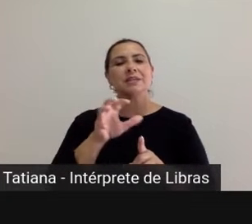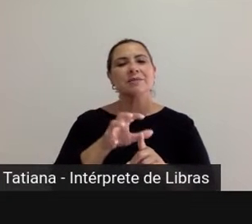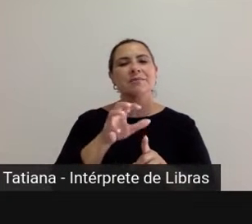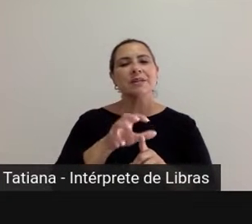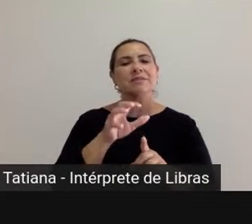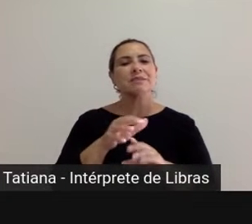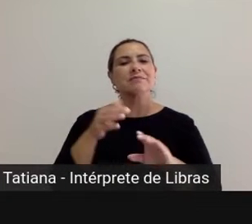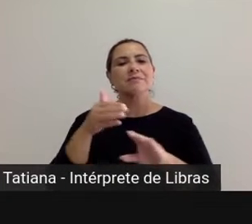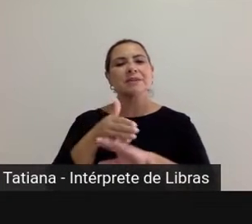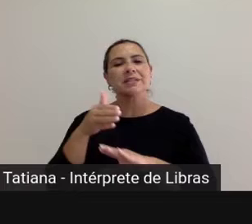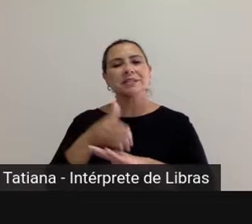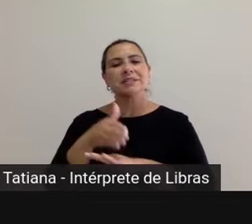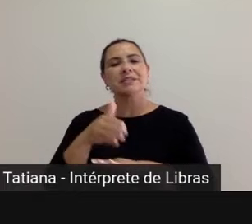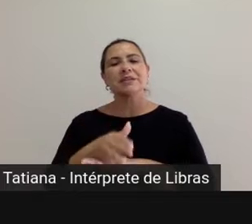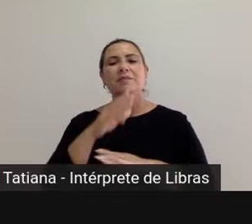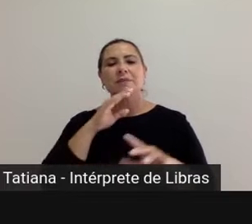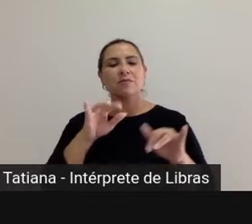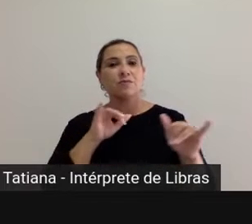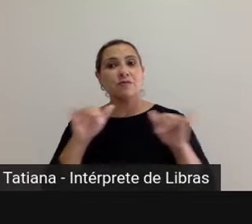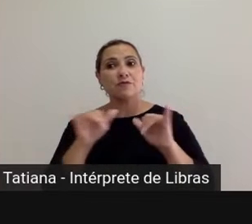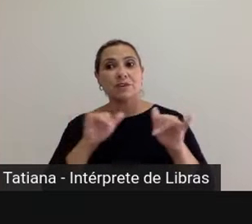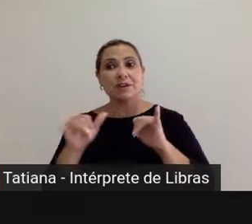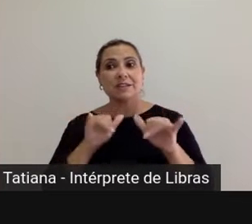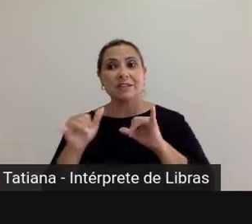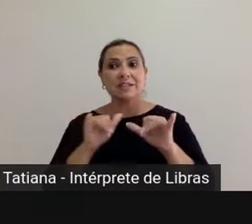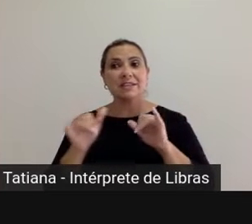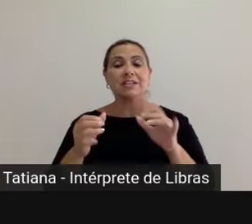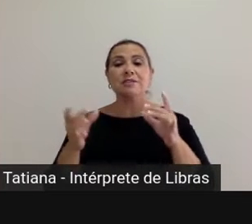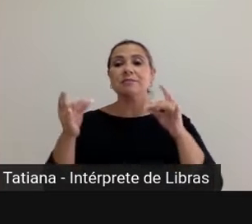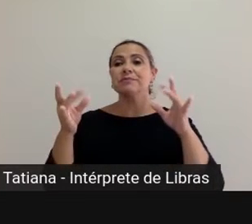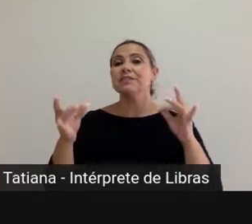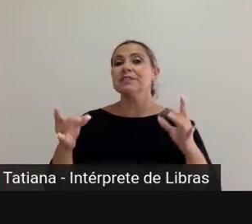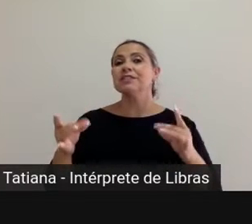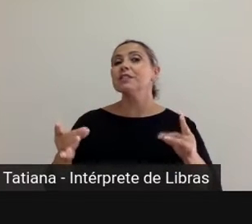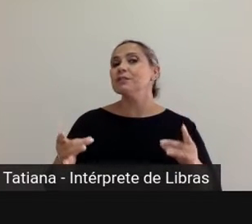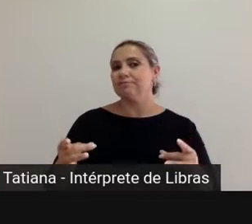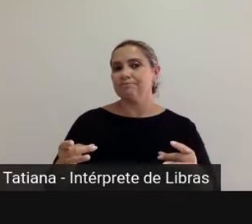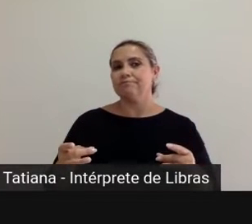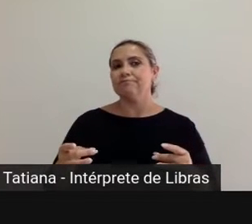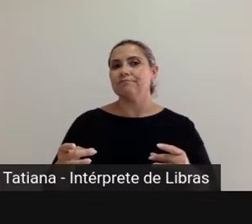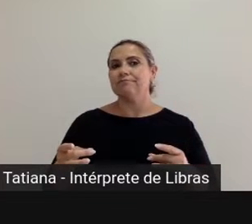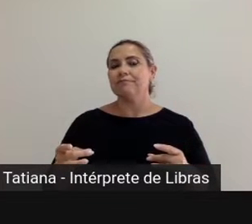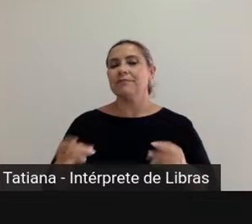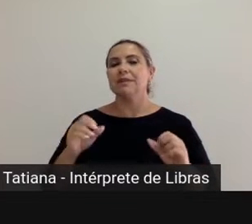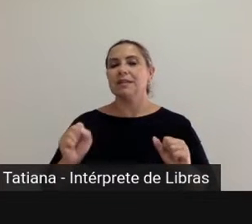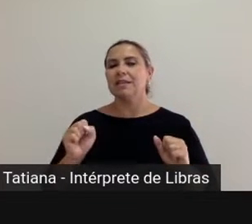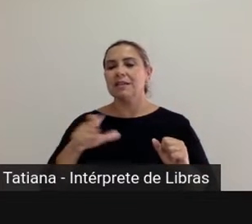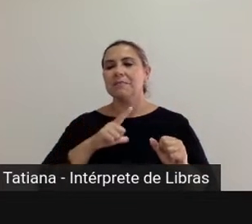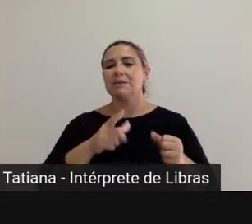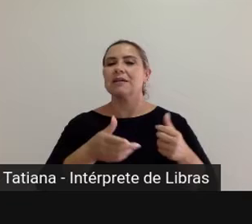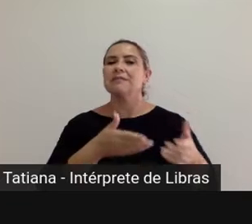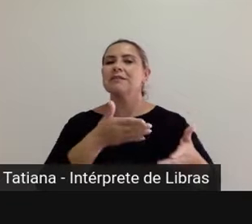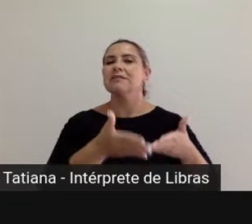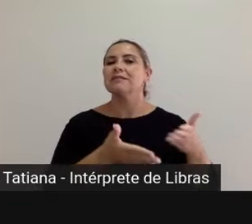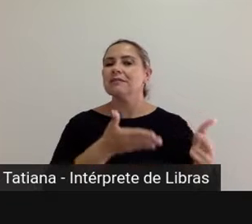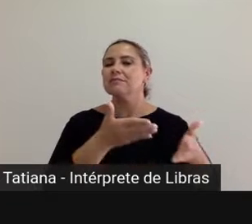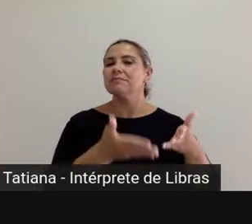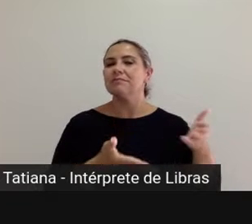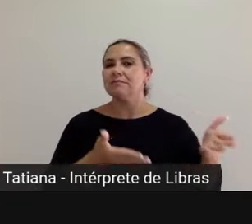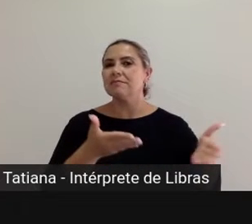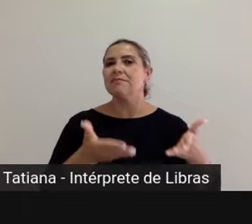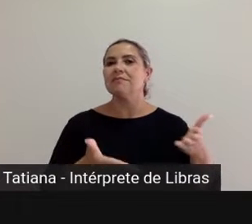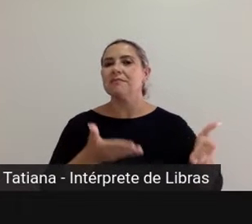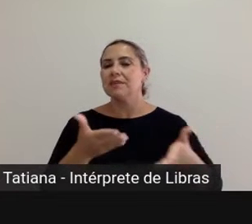seu acesso à informação, até a própria disponibilidade que você vai ter, né, eventualmente, para atender